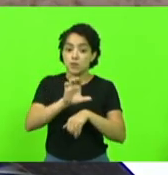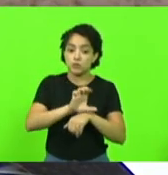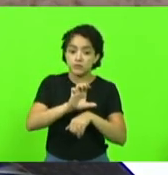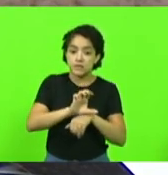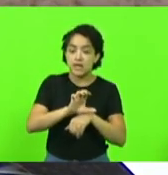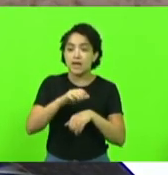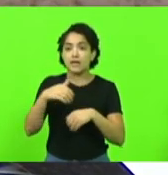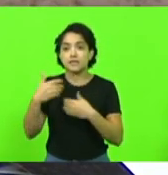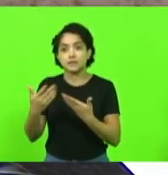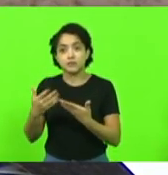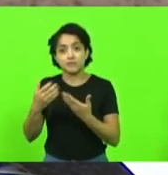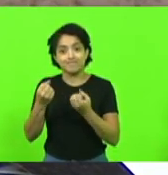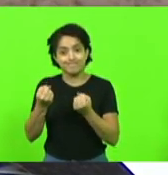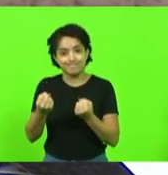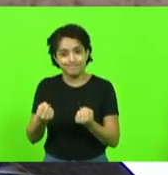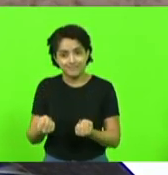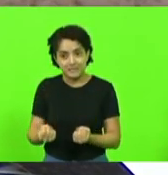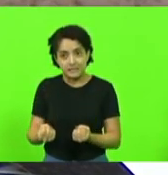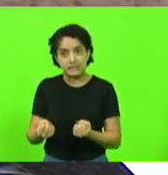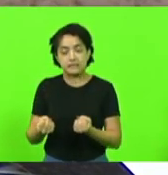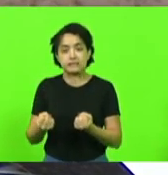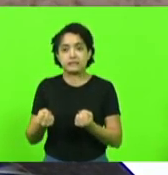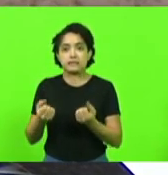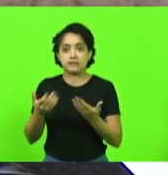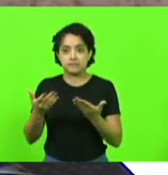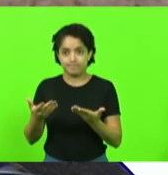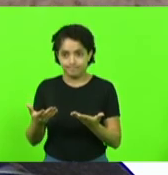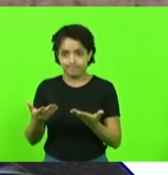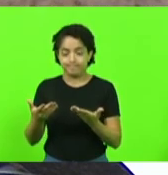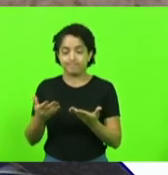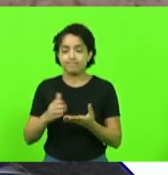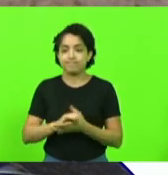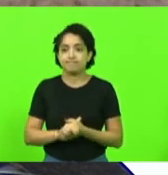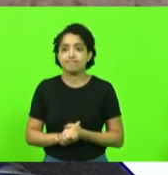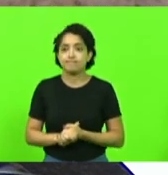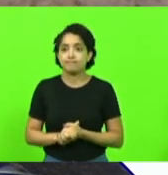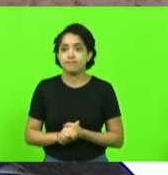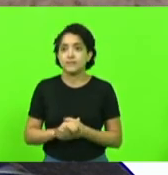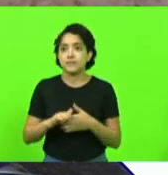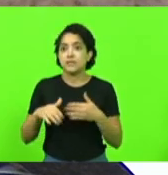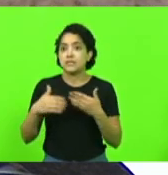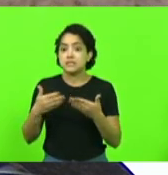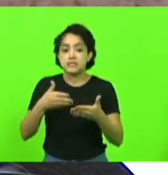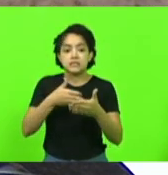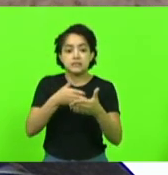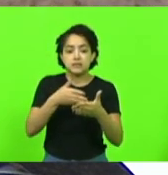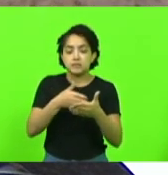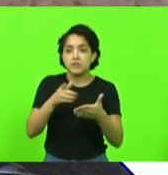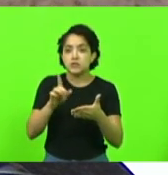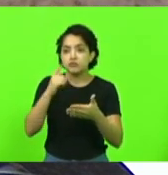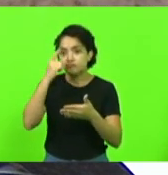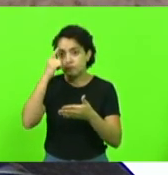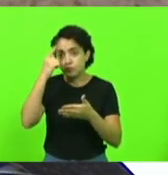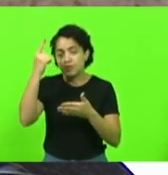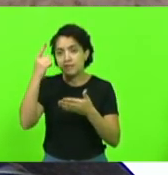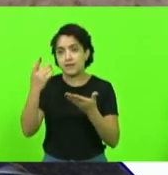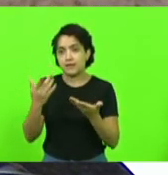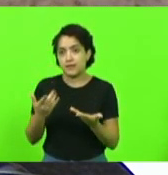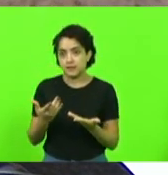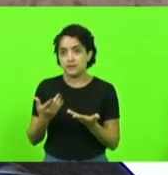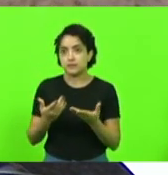sua pesada, ineficiente e obesa máquina pública, sem ser impedido pelas ideias geradas